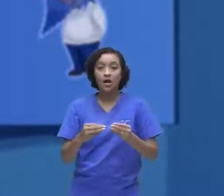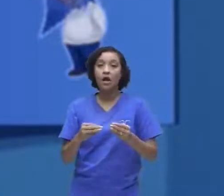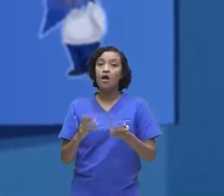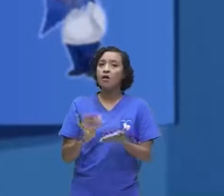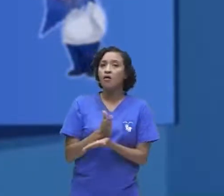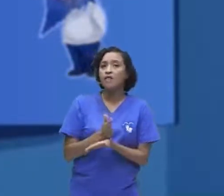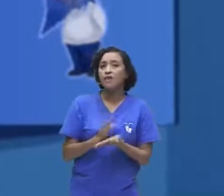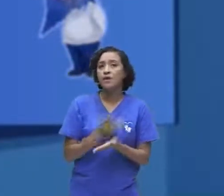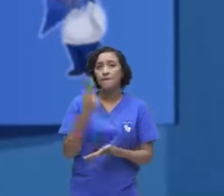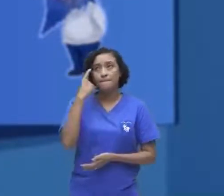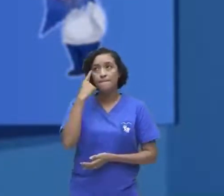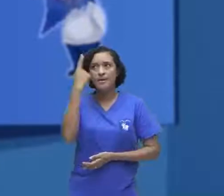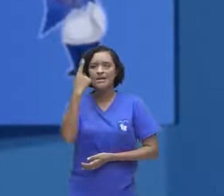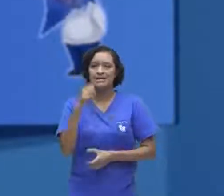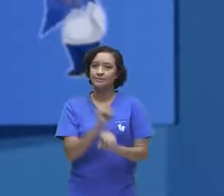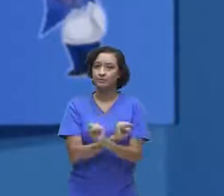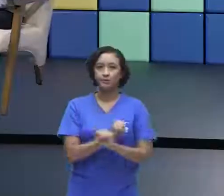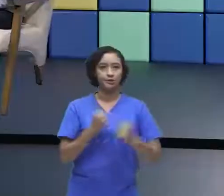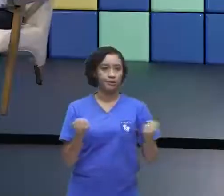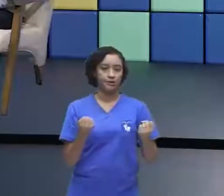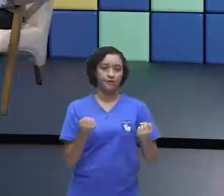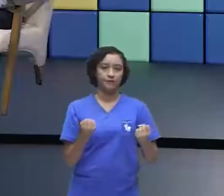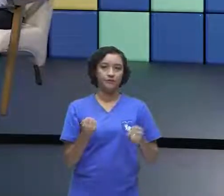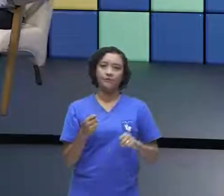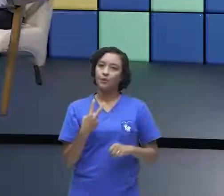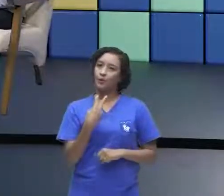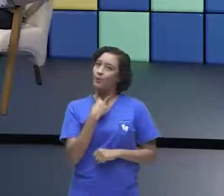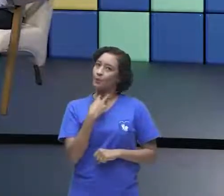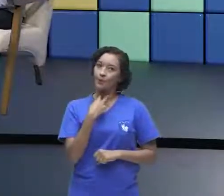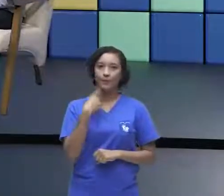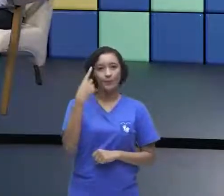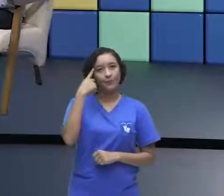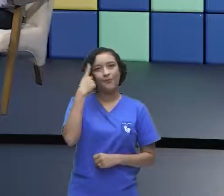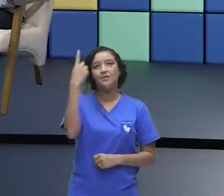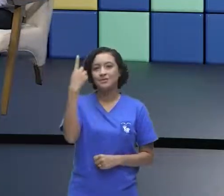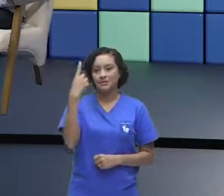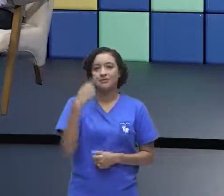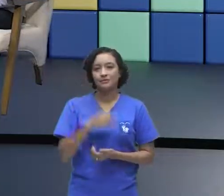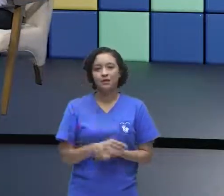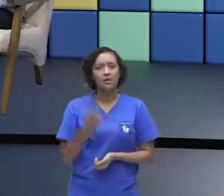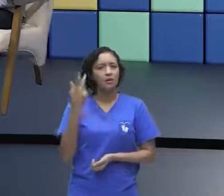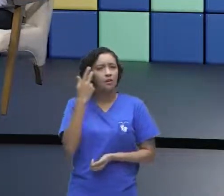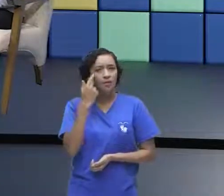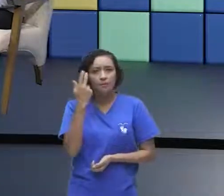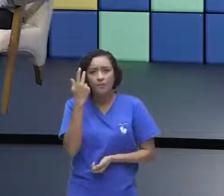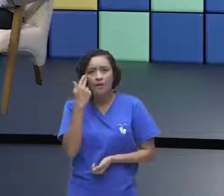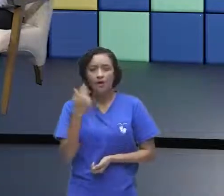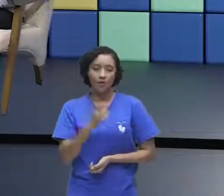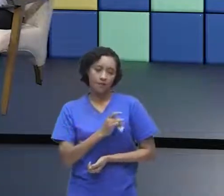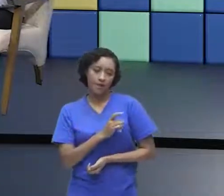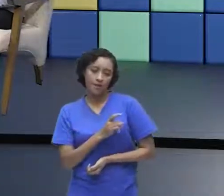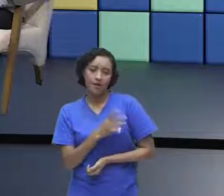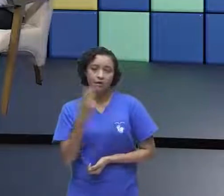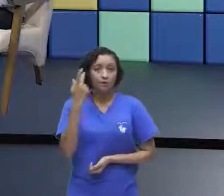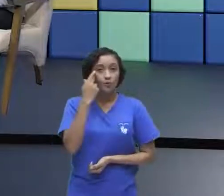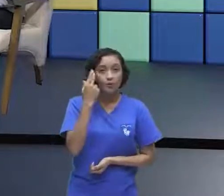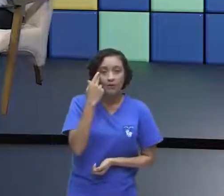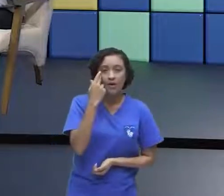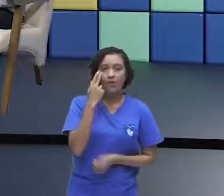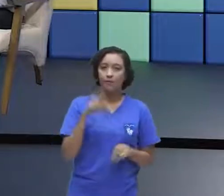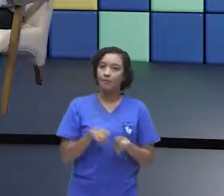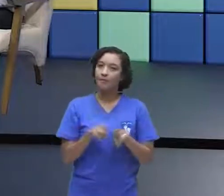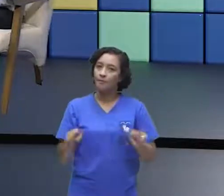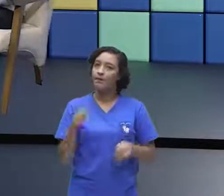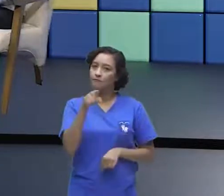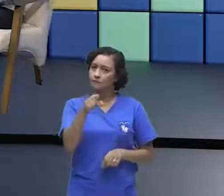é capaz sim. Não podemos duvidar da gente, nunca. Né? É normal ter medo, é normal se sentir inseguro, mas não duvide. Não você duvide, consegue.